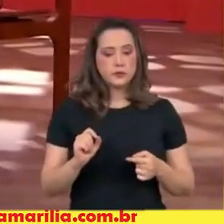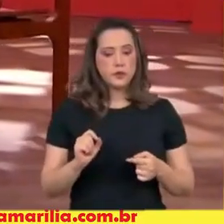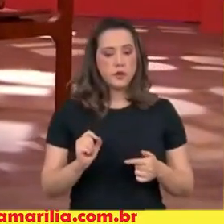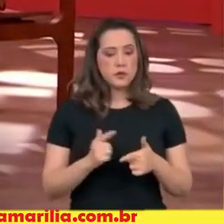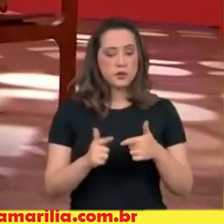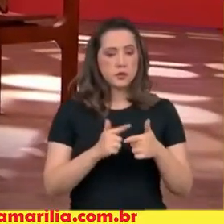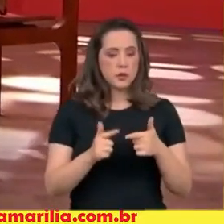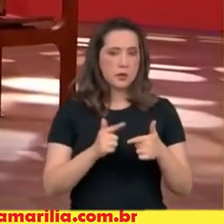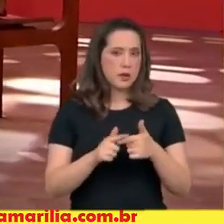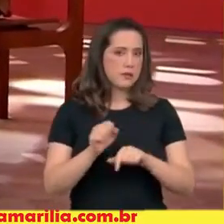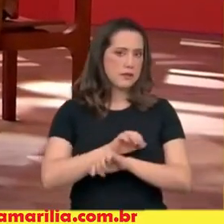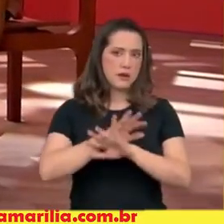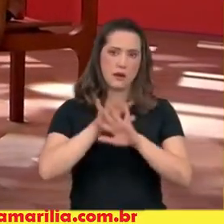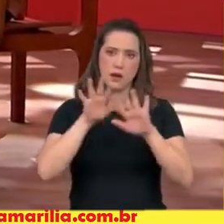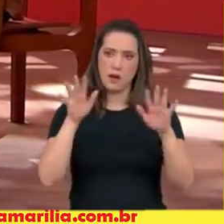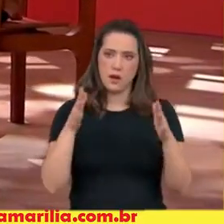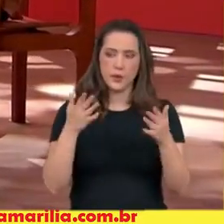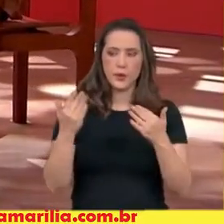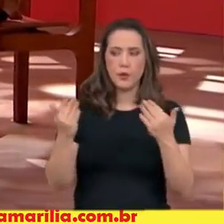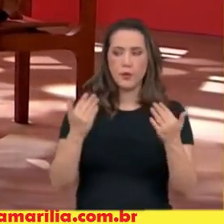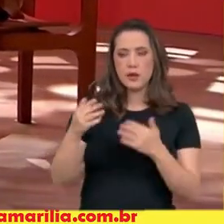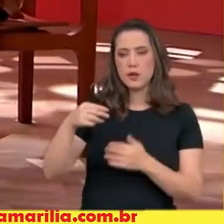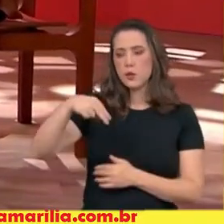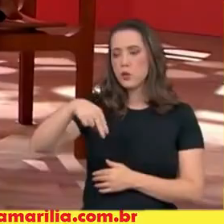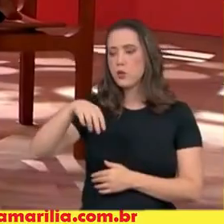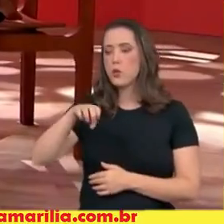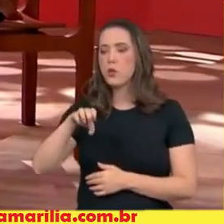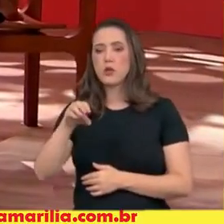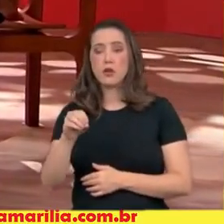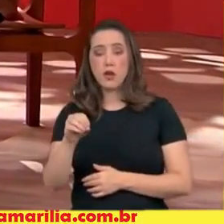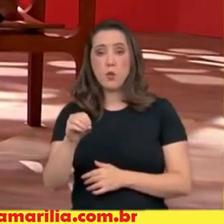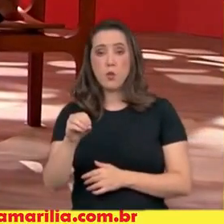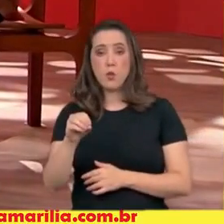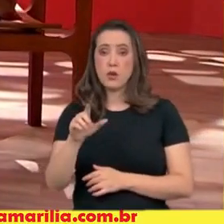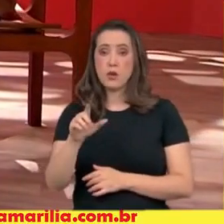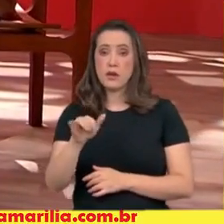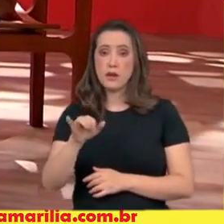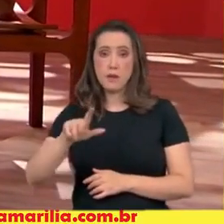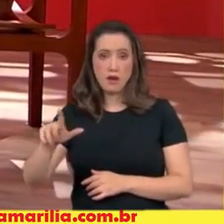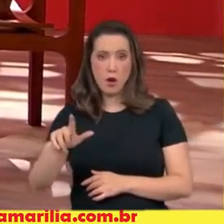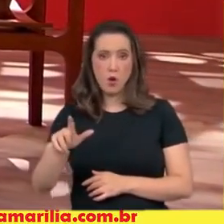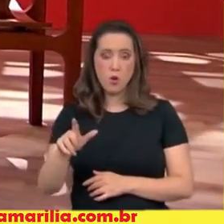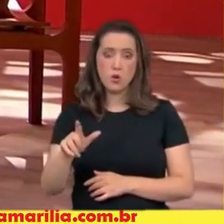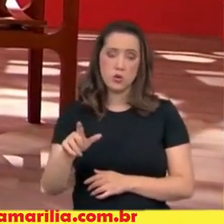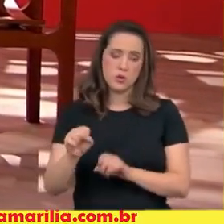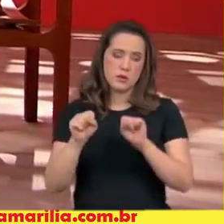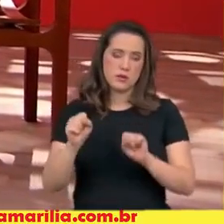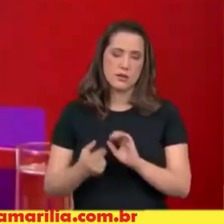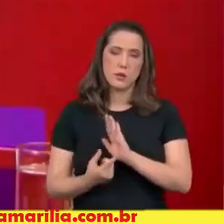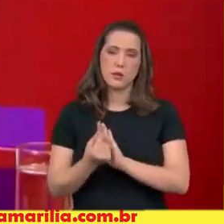problemas tão óbvios com o modelo neoliberal no sistema global capitalista, houve uma